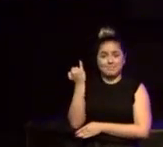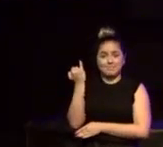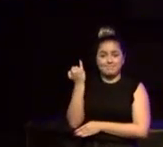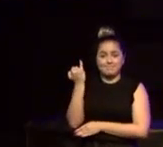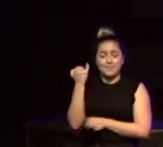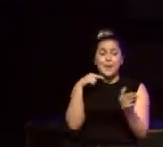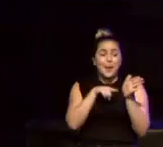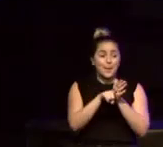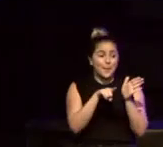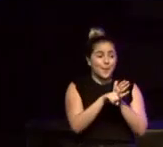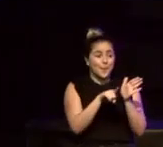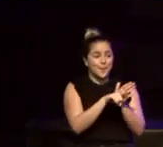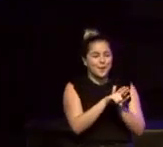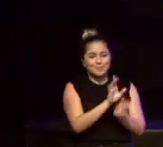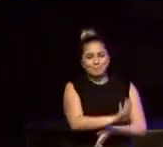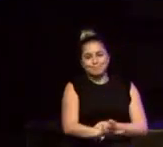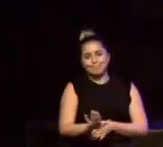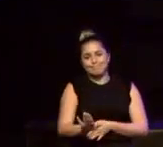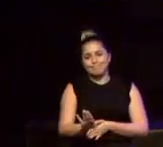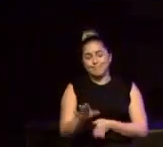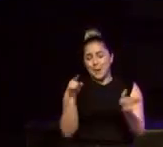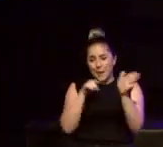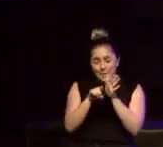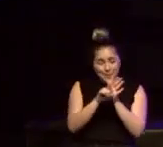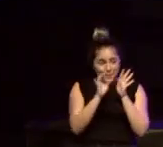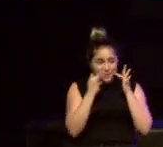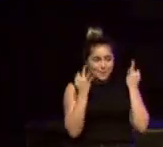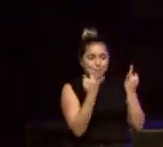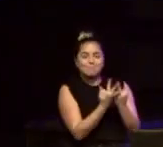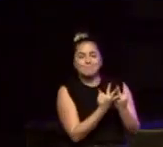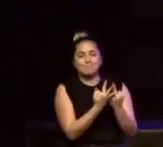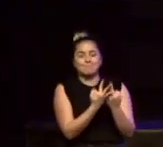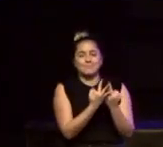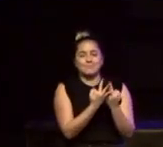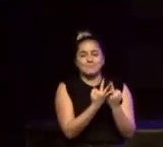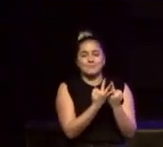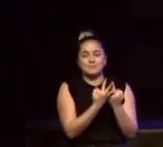Pergunta para o João. Pergunta para os pais dele.